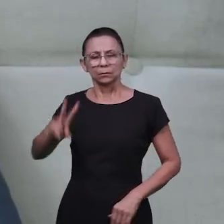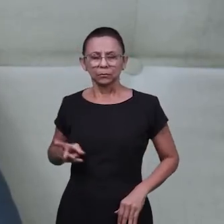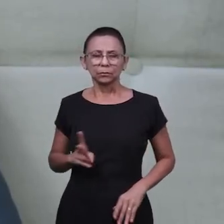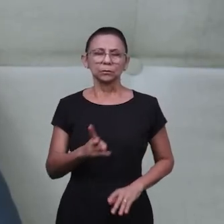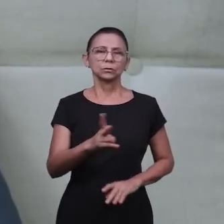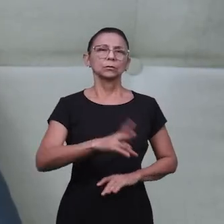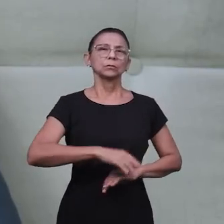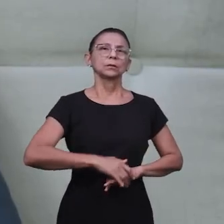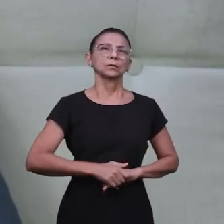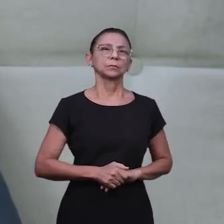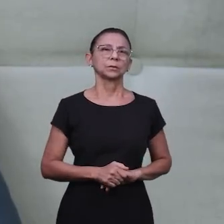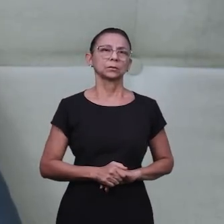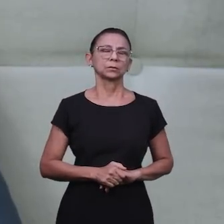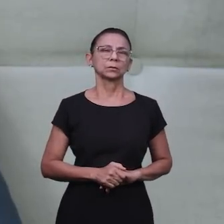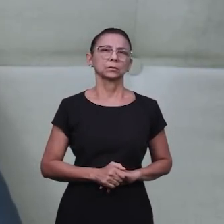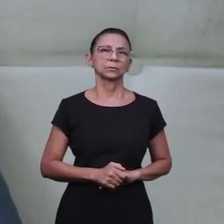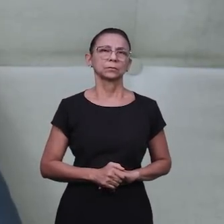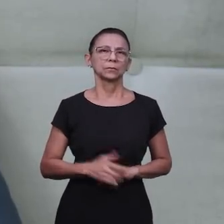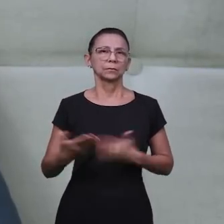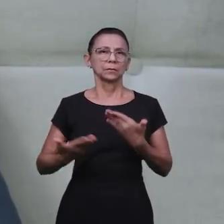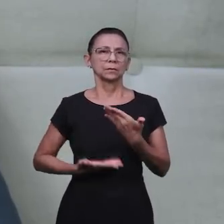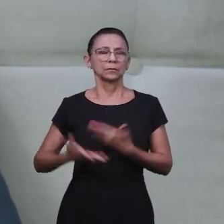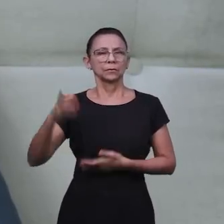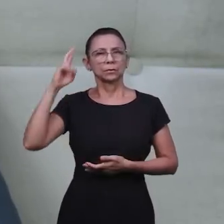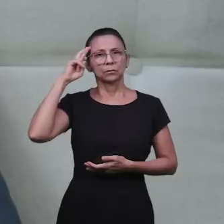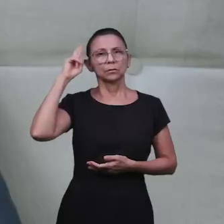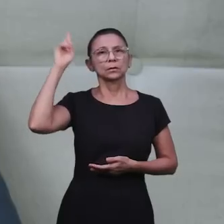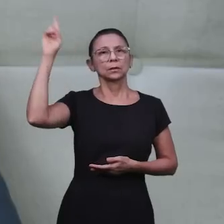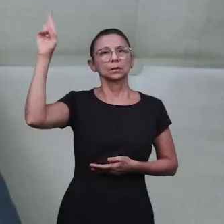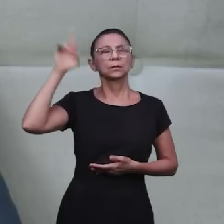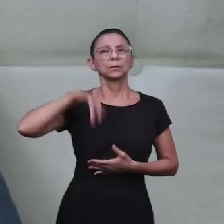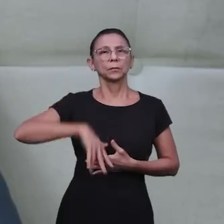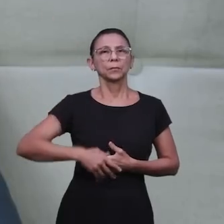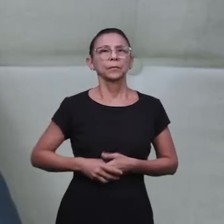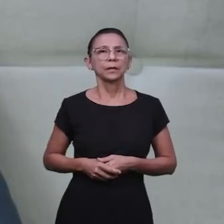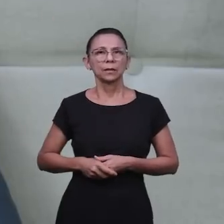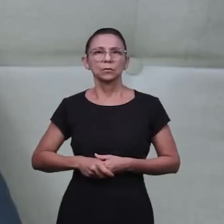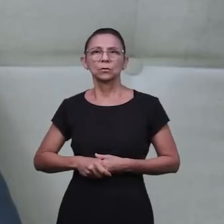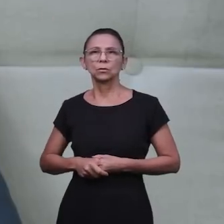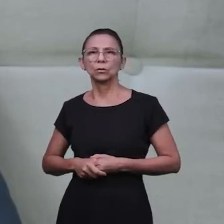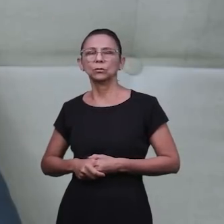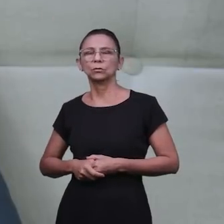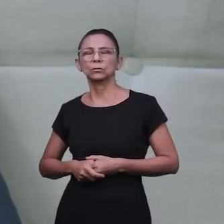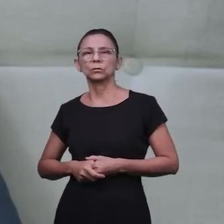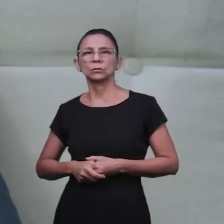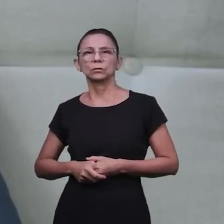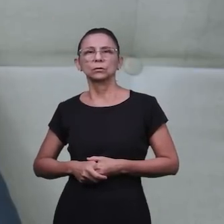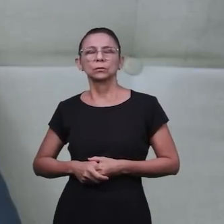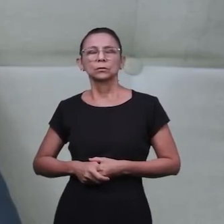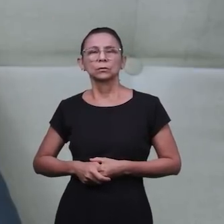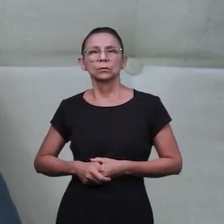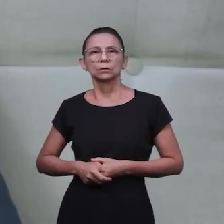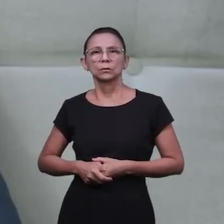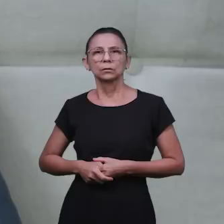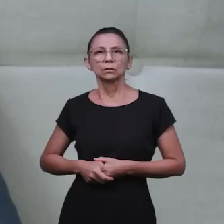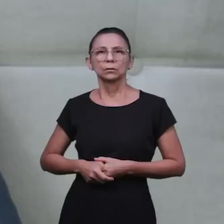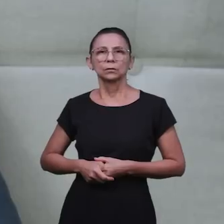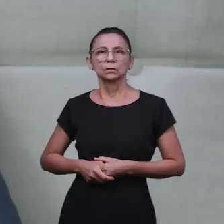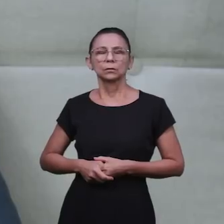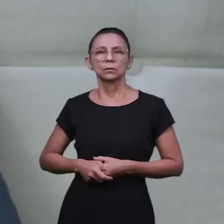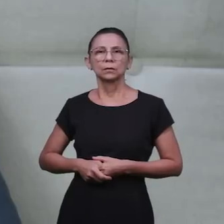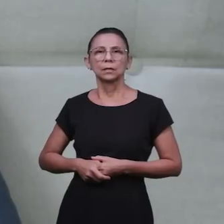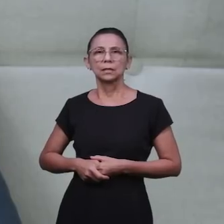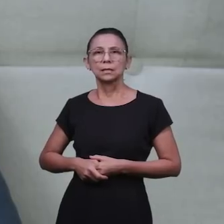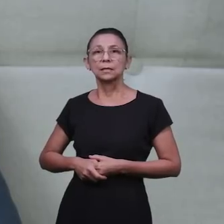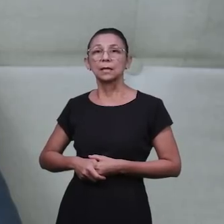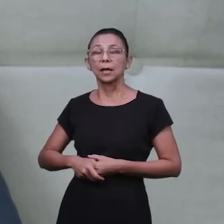Continuemos, prossigamos em servir ao Senhor, olhando para o alto, porque é